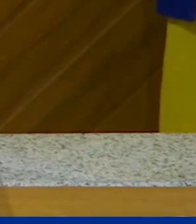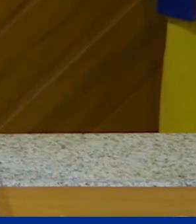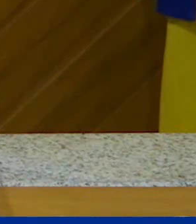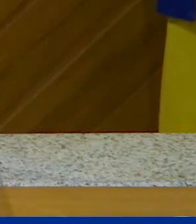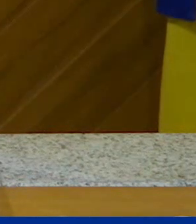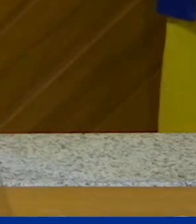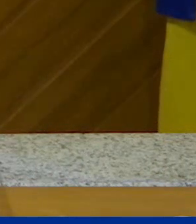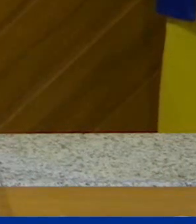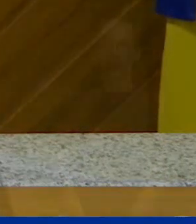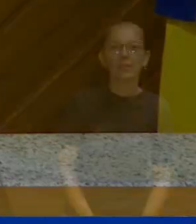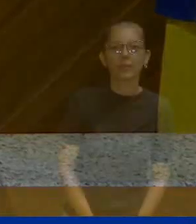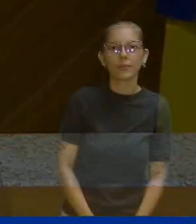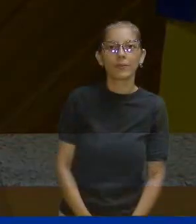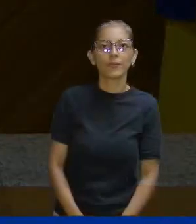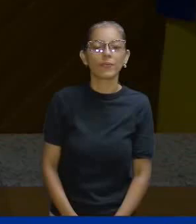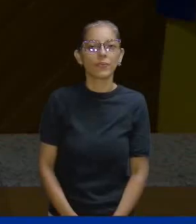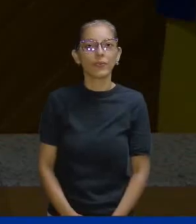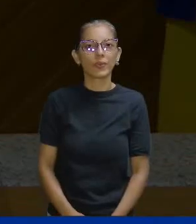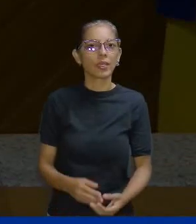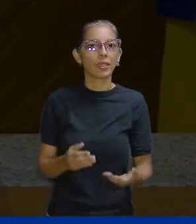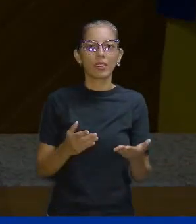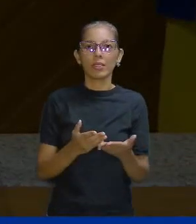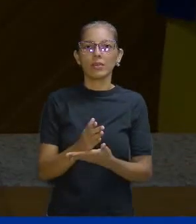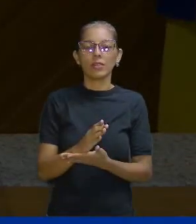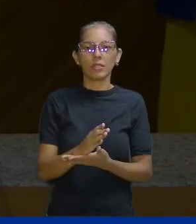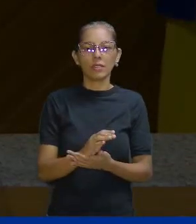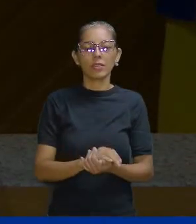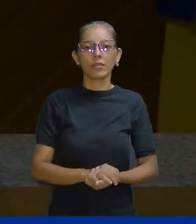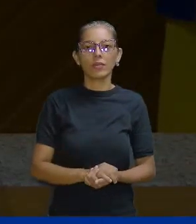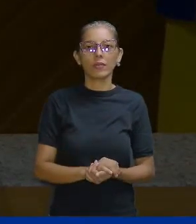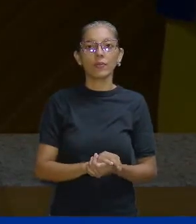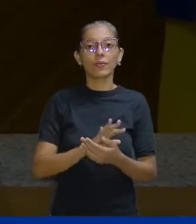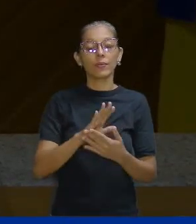voto pedido pelo relator.